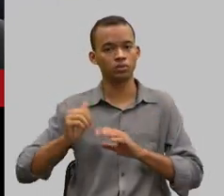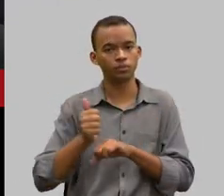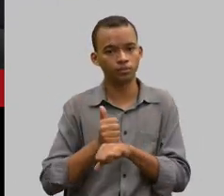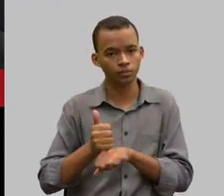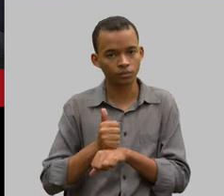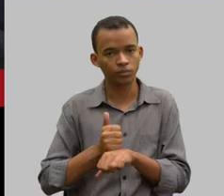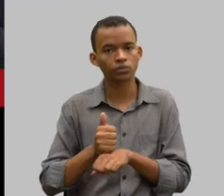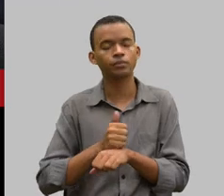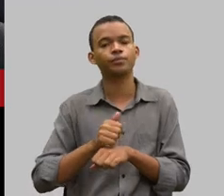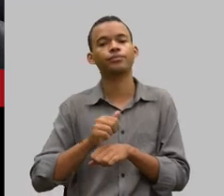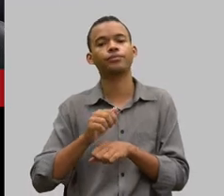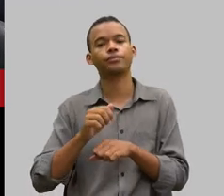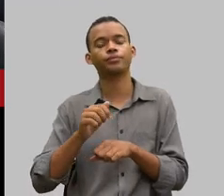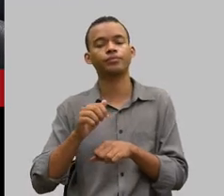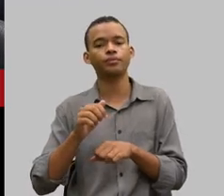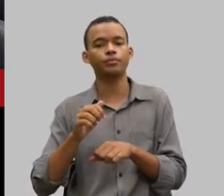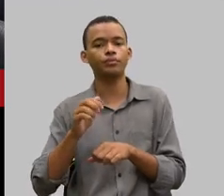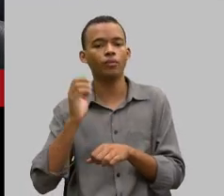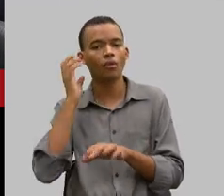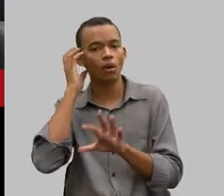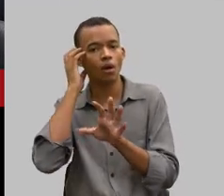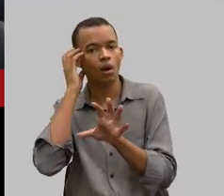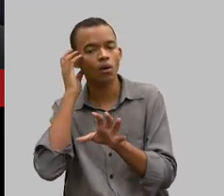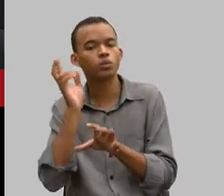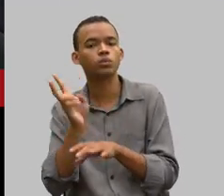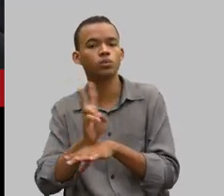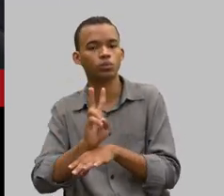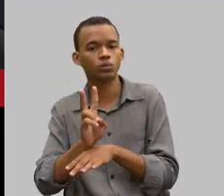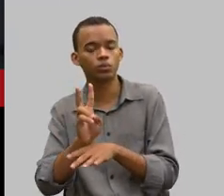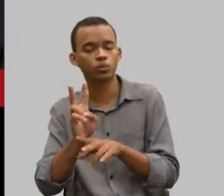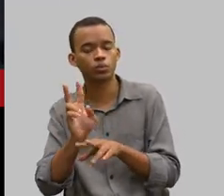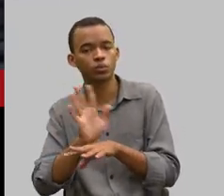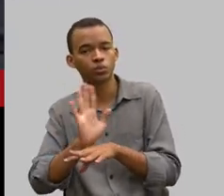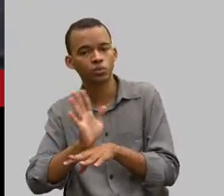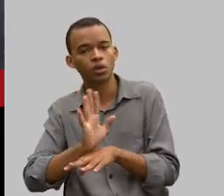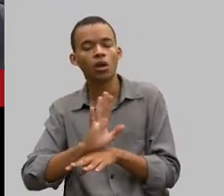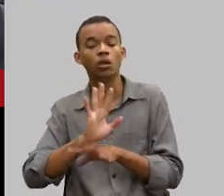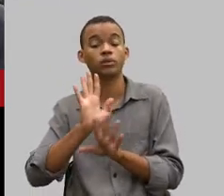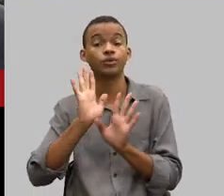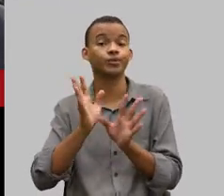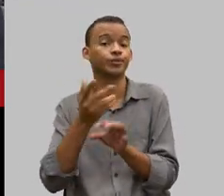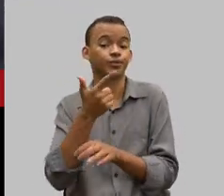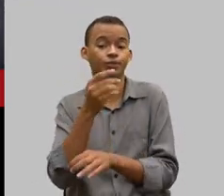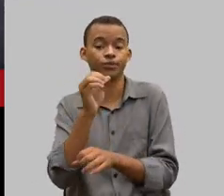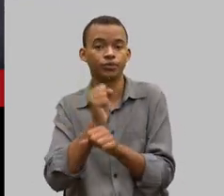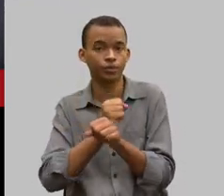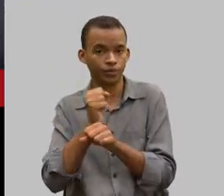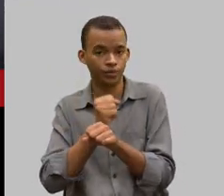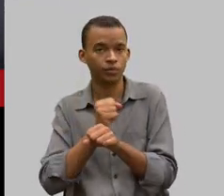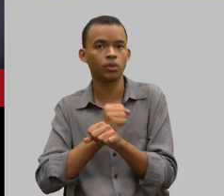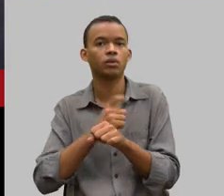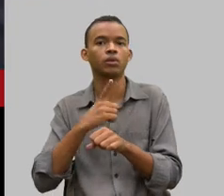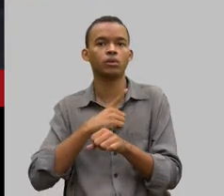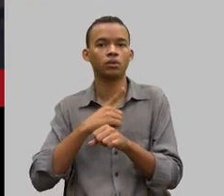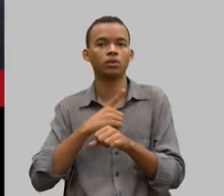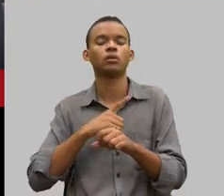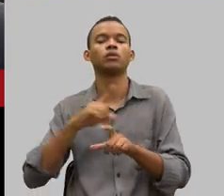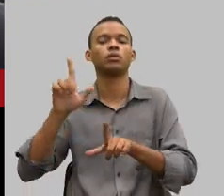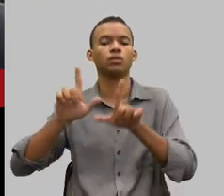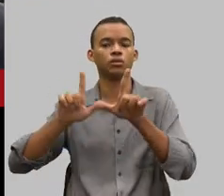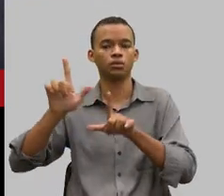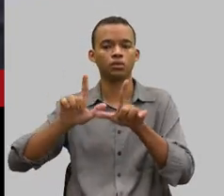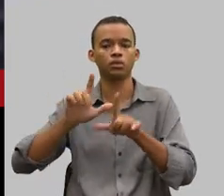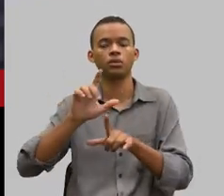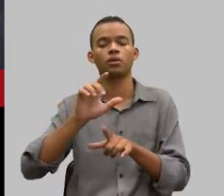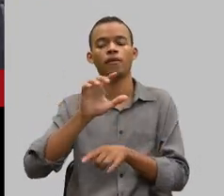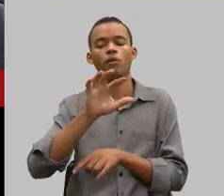audiovisual ele é um servidor com mais de 20 anos de AMC era apresent é apresentador ainda de um programa cinematógrafo Fernando